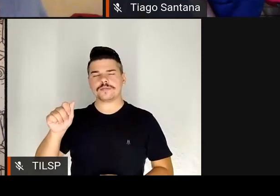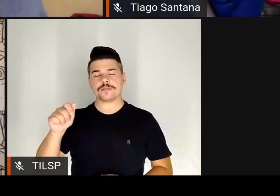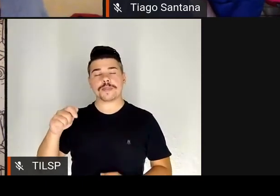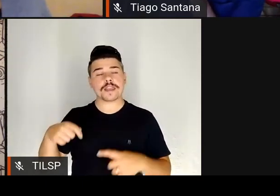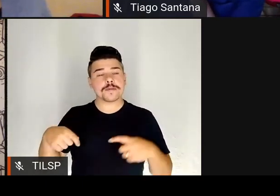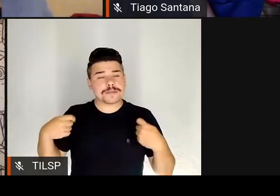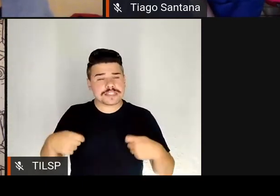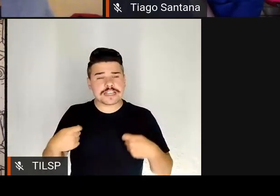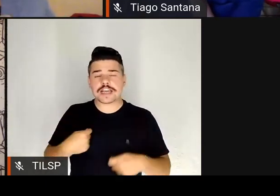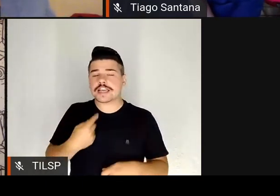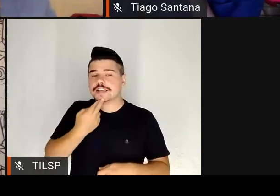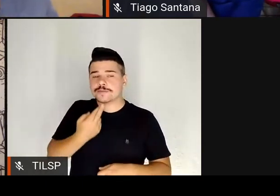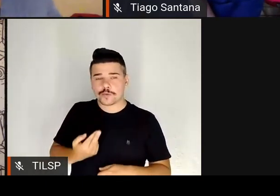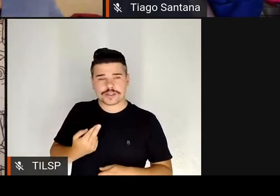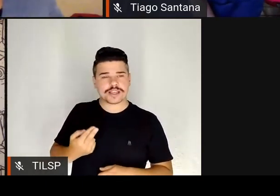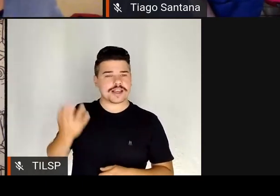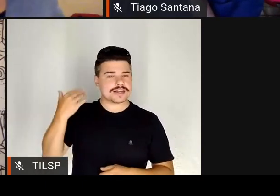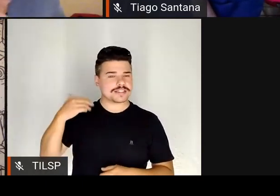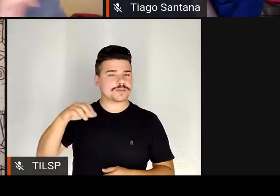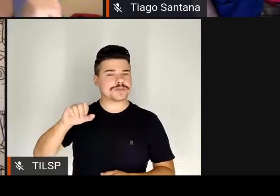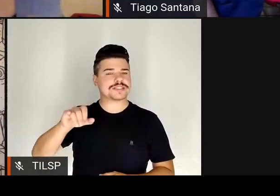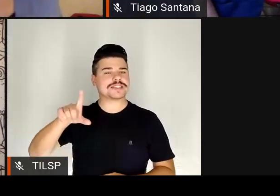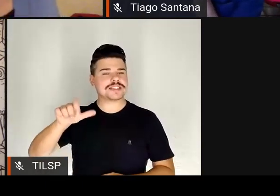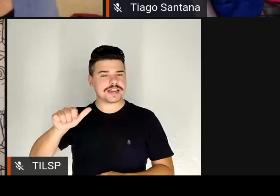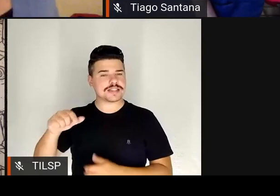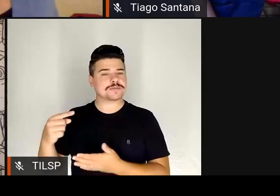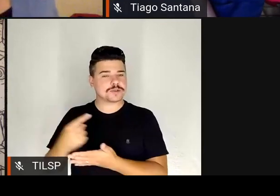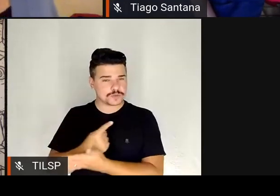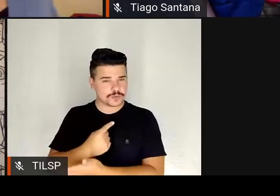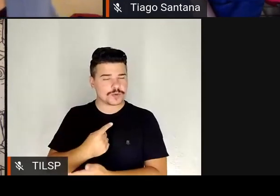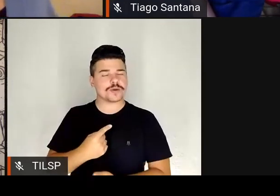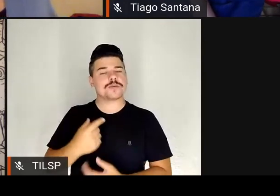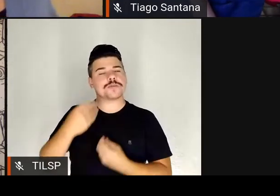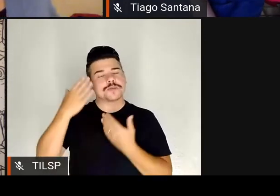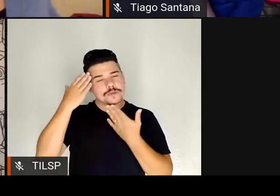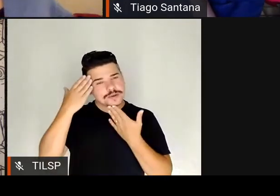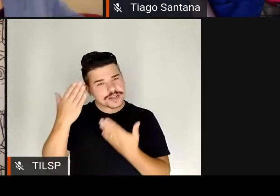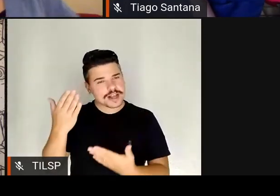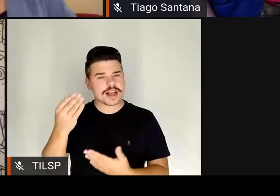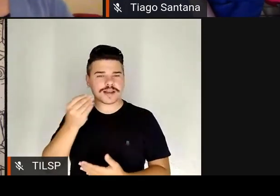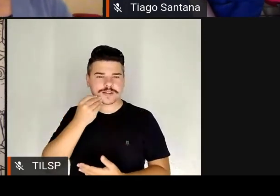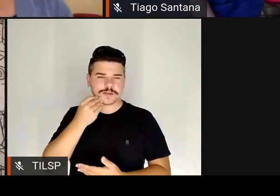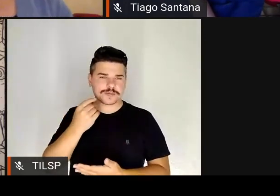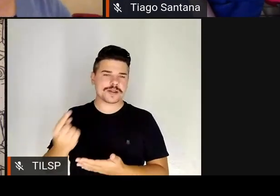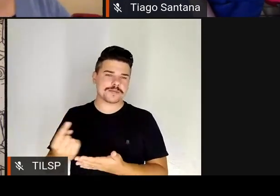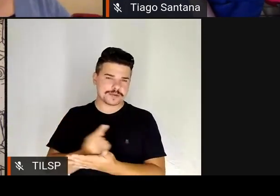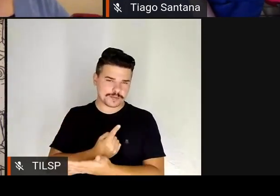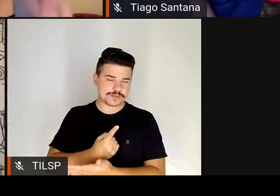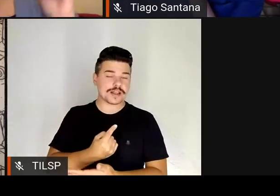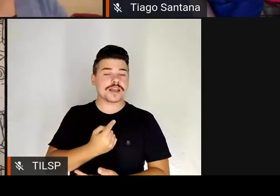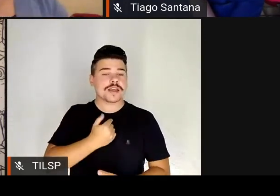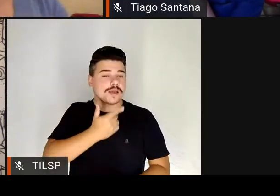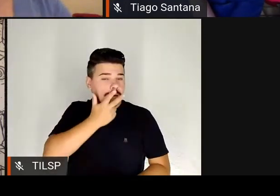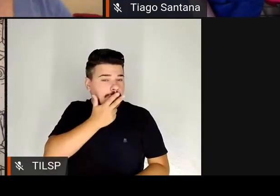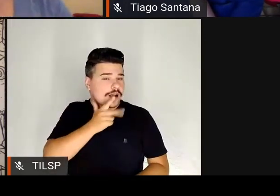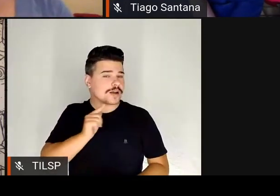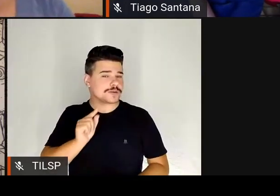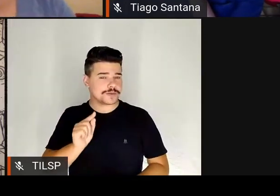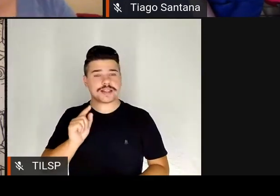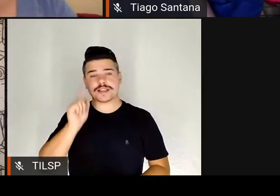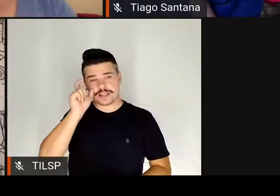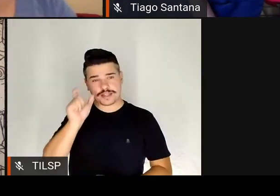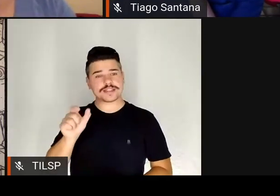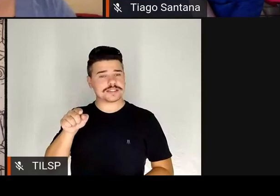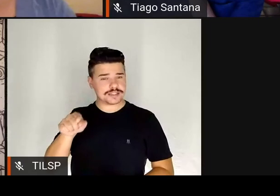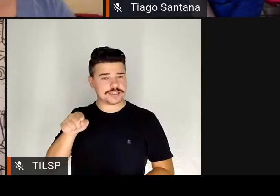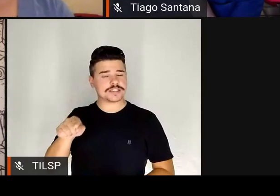Ah, então eu acho que agora a gente precisa responder a pergunta do Silas, né? Silas, obrigada pela sua pergunta.